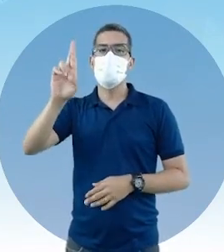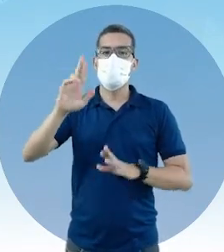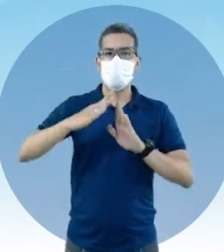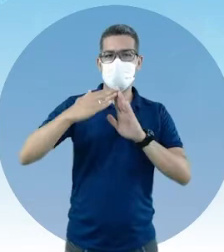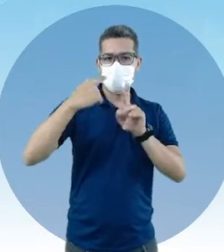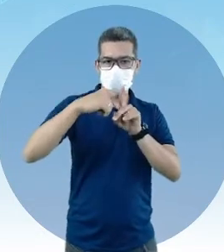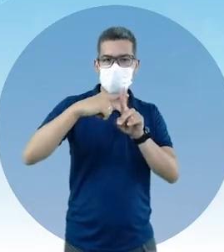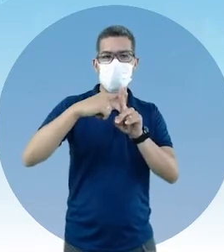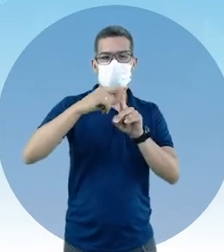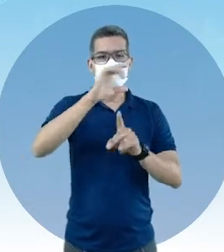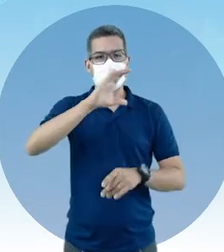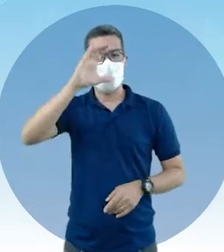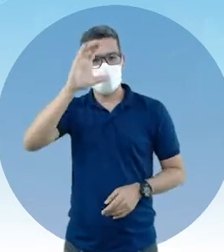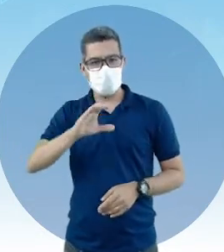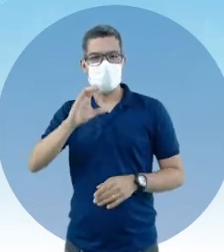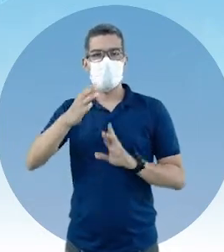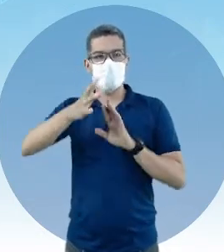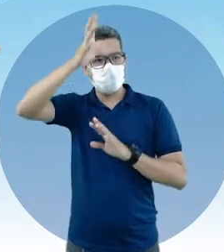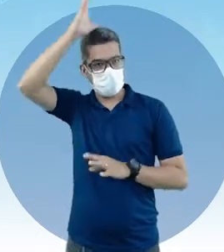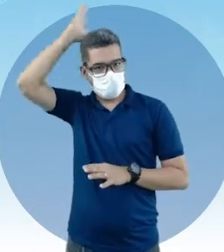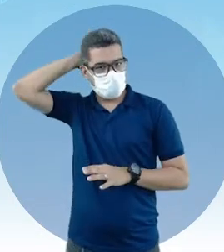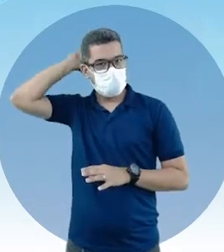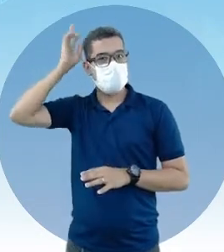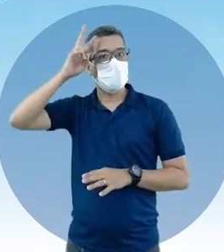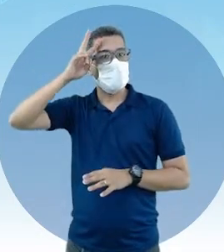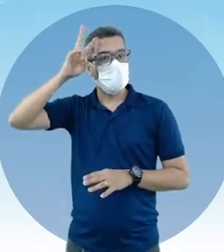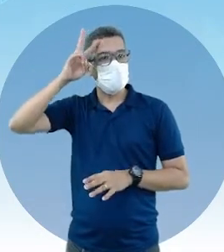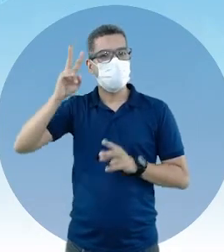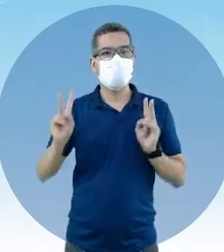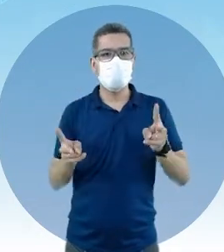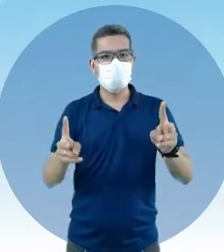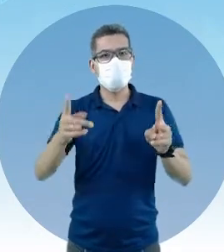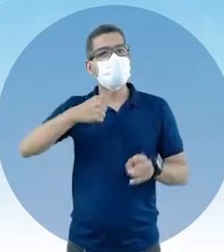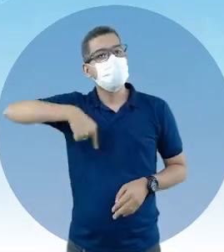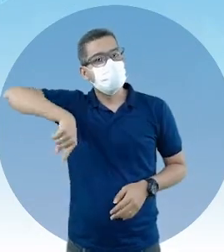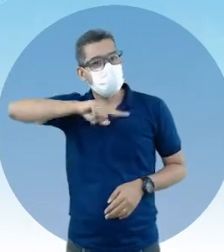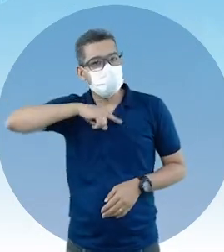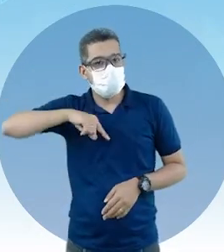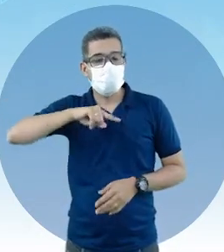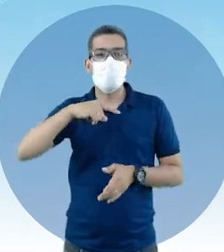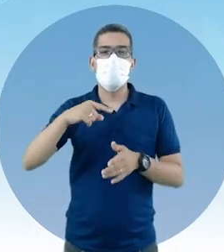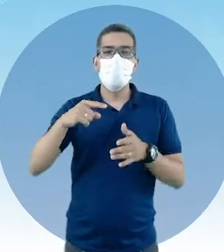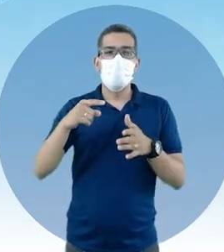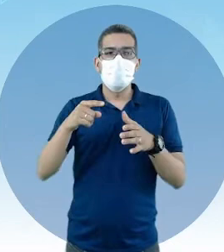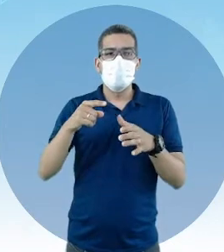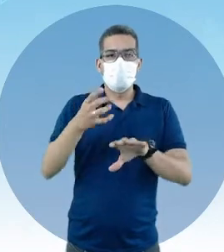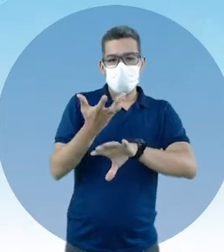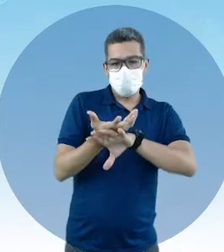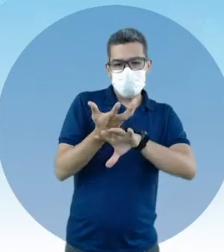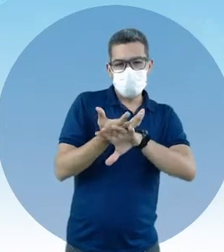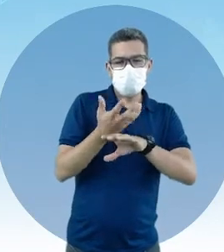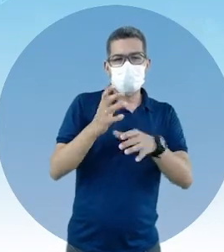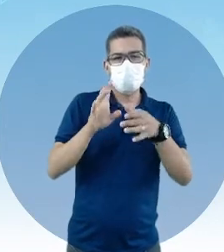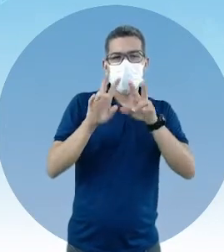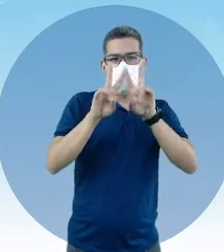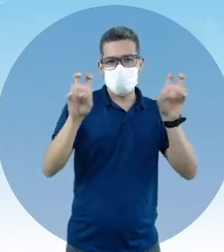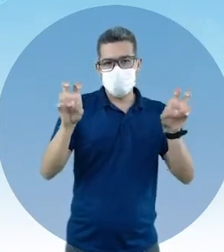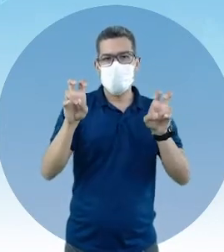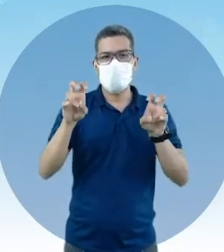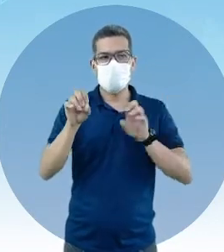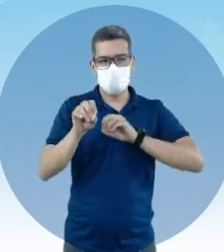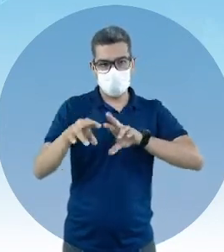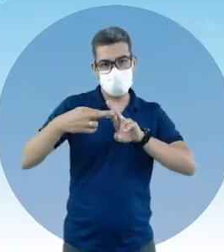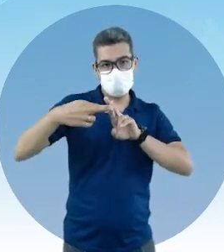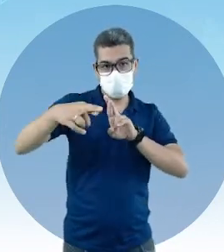Católica Apostólica Romana. Lembrando sempre que o nosso componente ensino religioso e esta